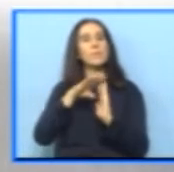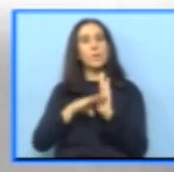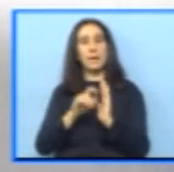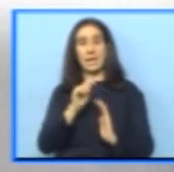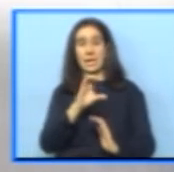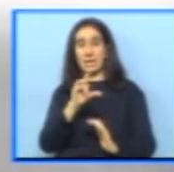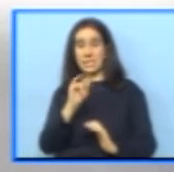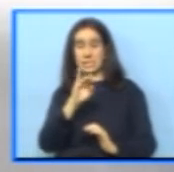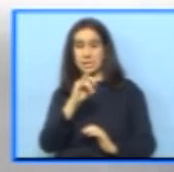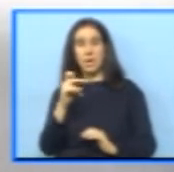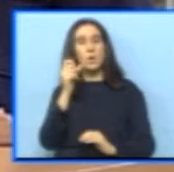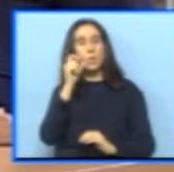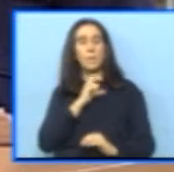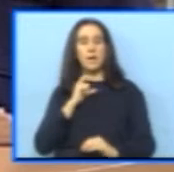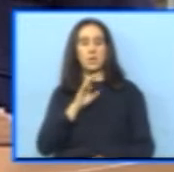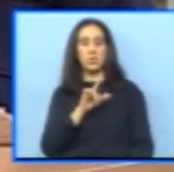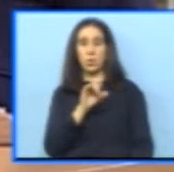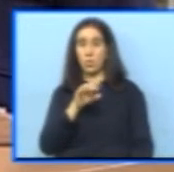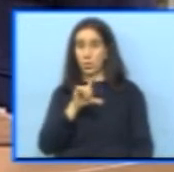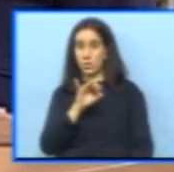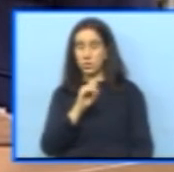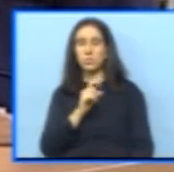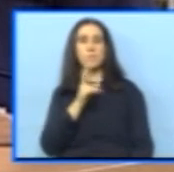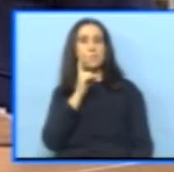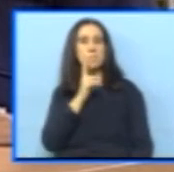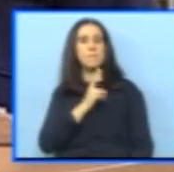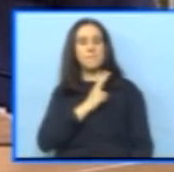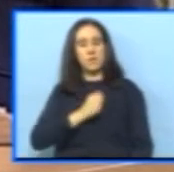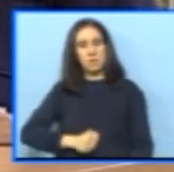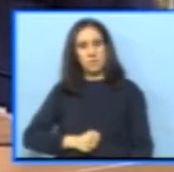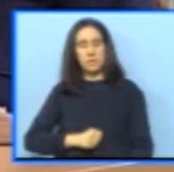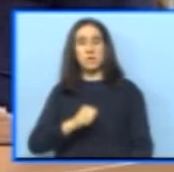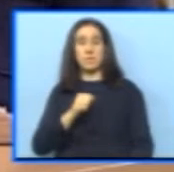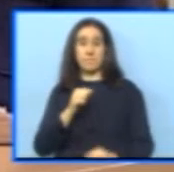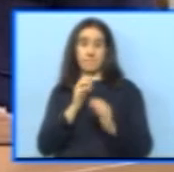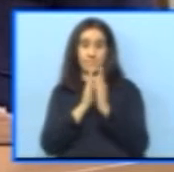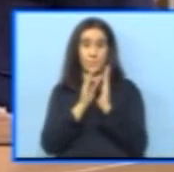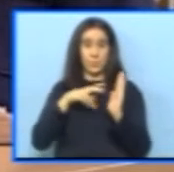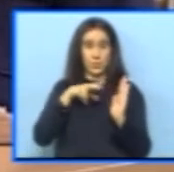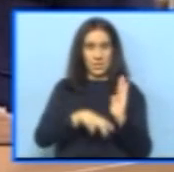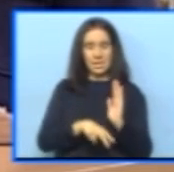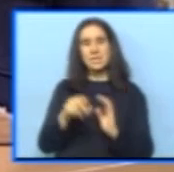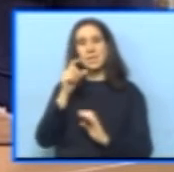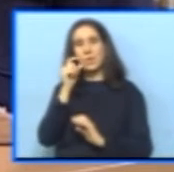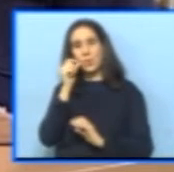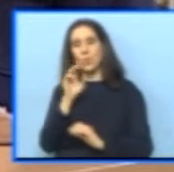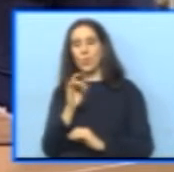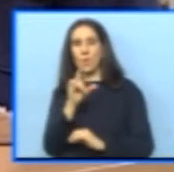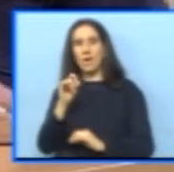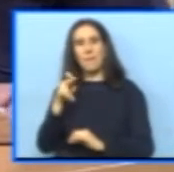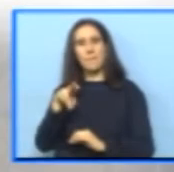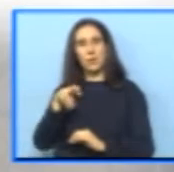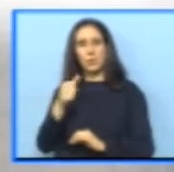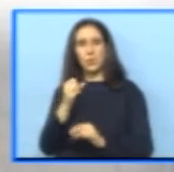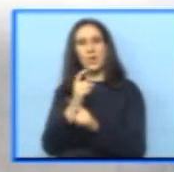Eclésia o Padre João Lourenço, diretor da Faculdade de Teologia da Universidade Católica Portuguesa, e Juan Ambrósio, professor na mesma faculdade. Muito boa